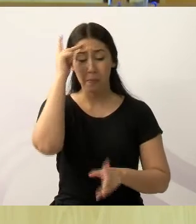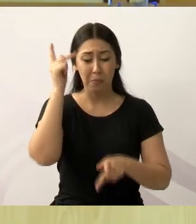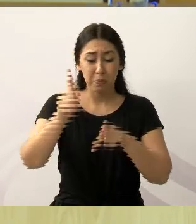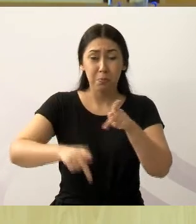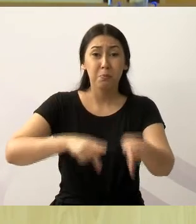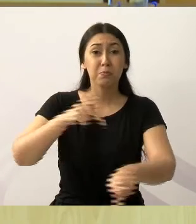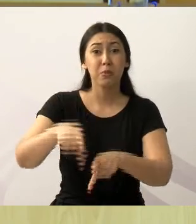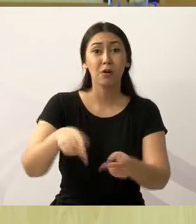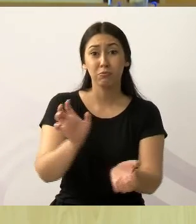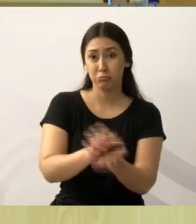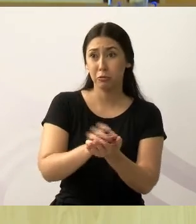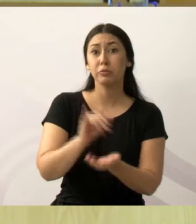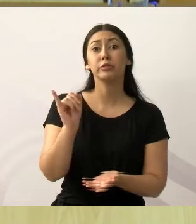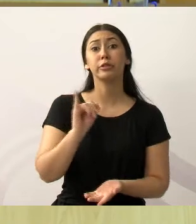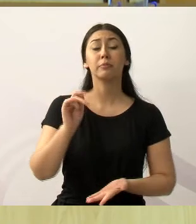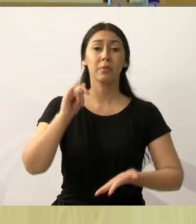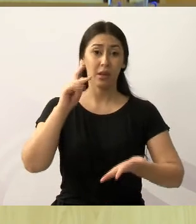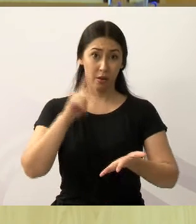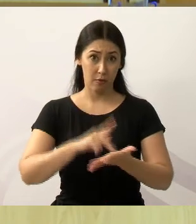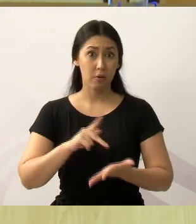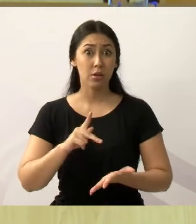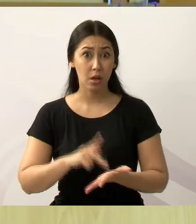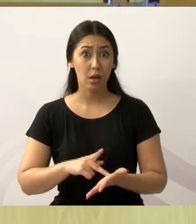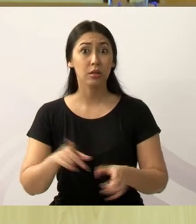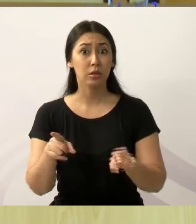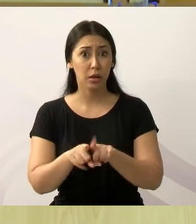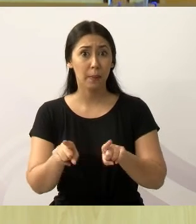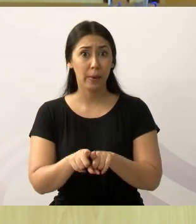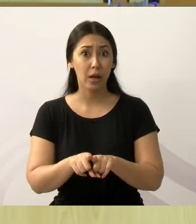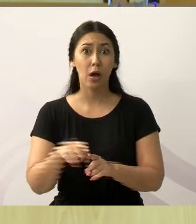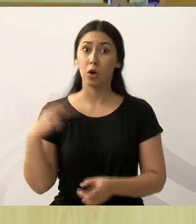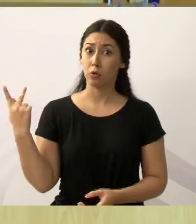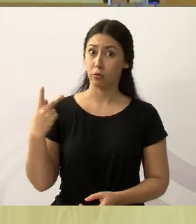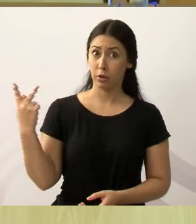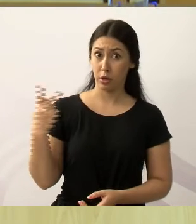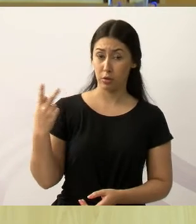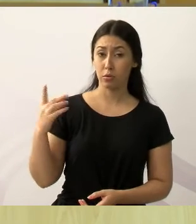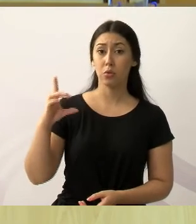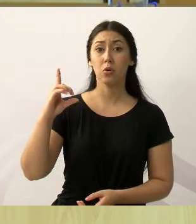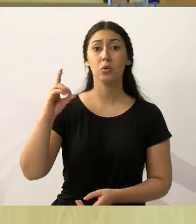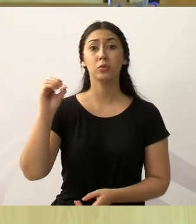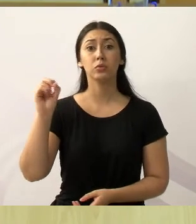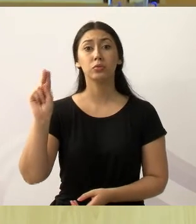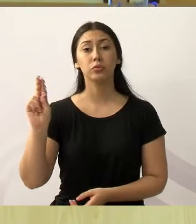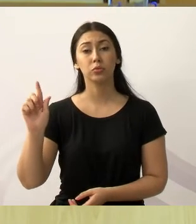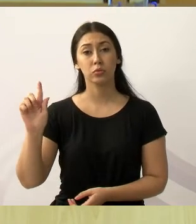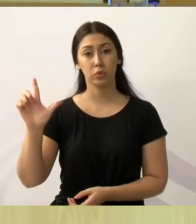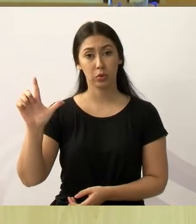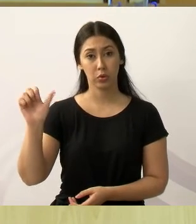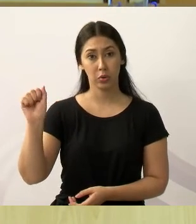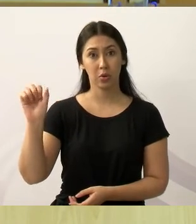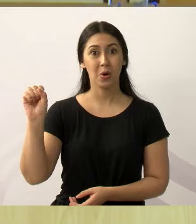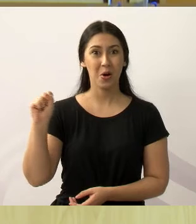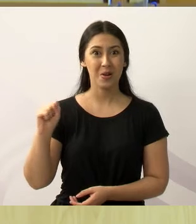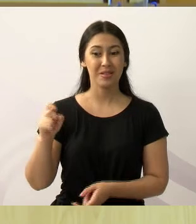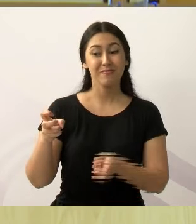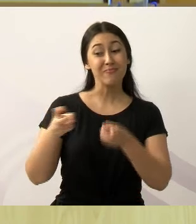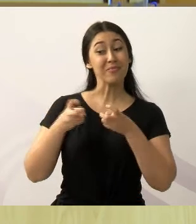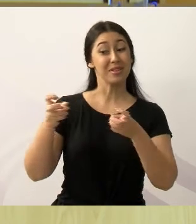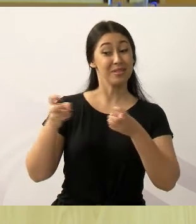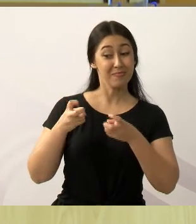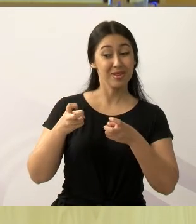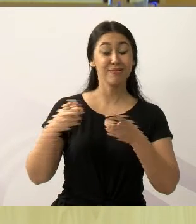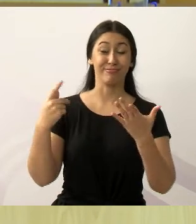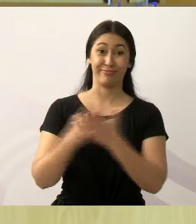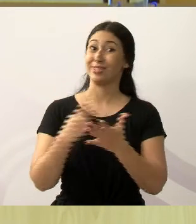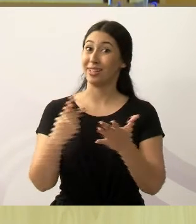jacareiense é verdade que após ter notado o grave erro que cometeu o vereador taubateano douglas carbonne tratou de